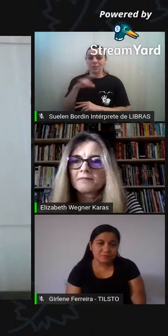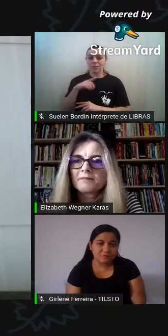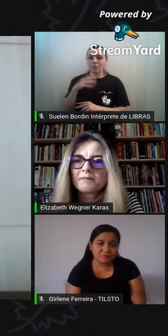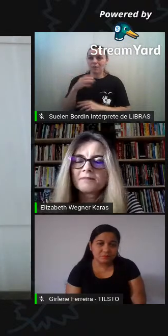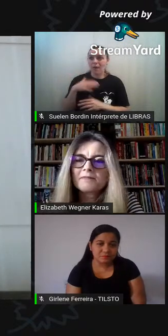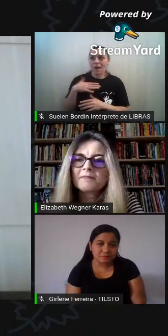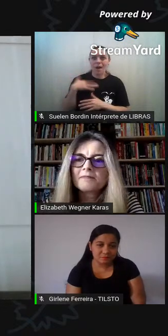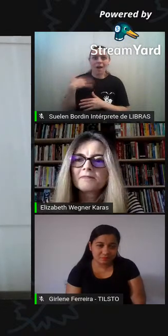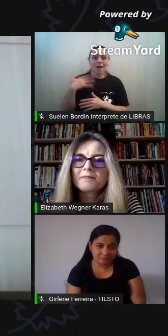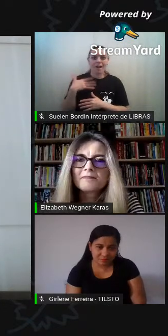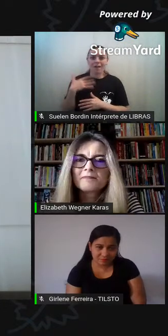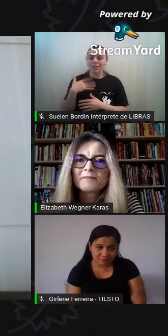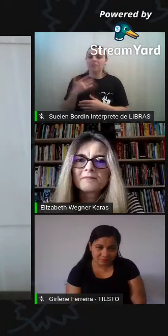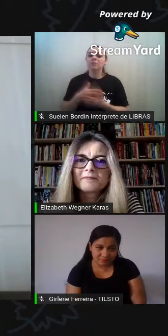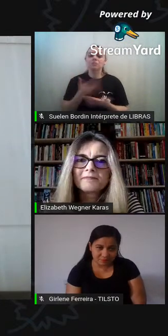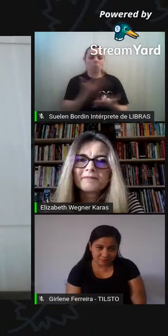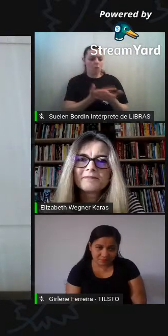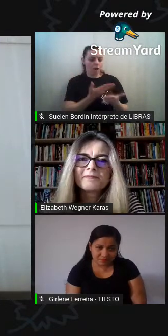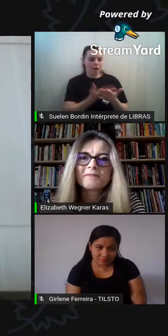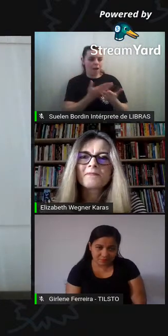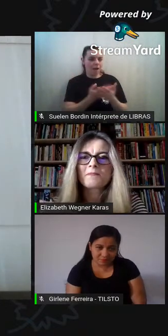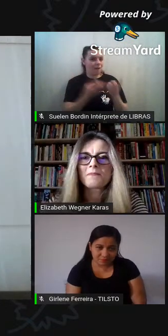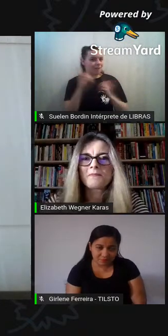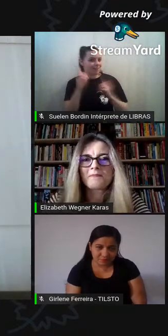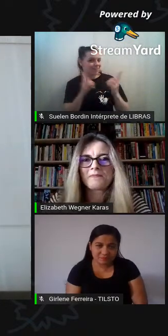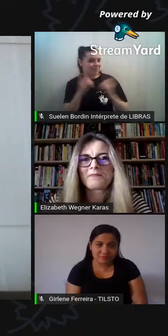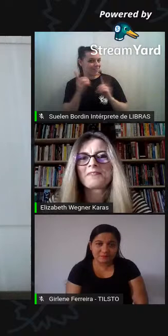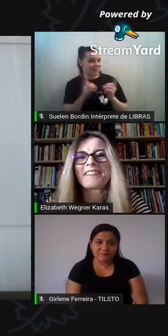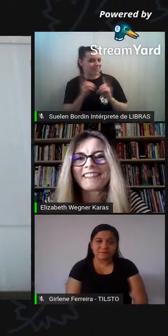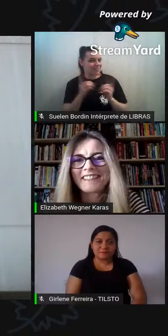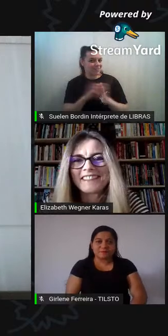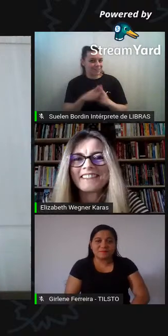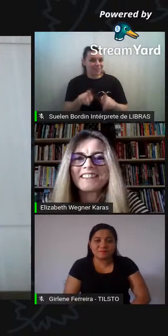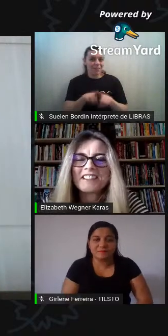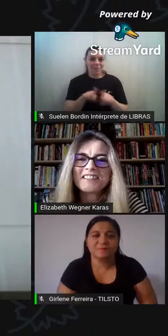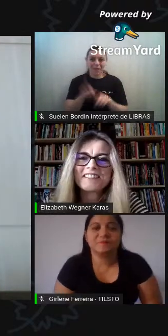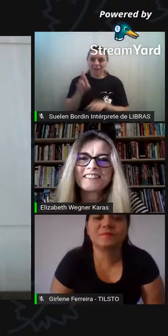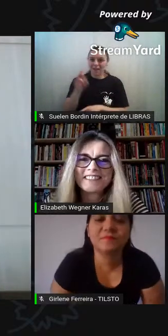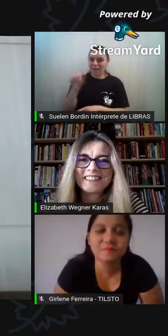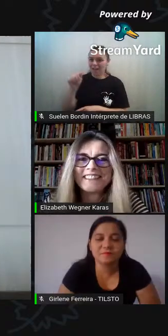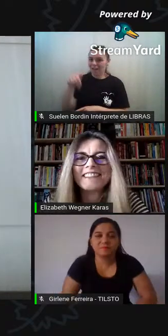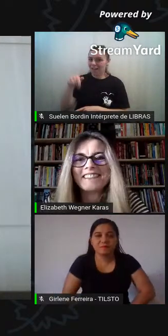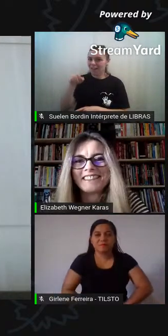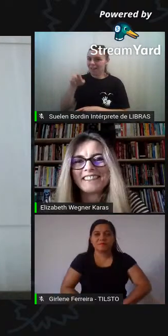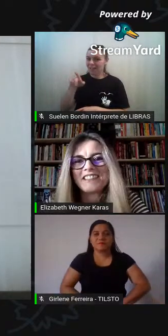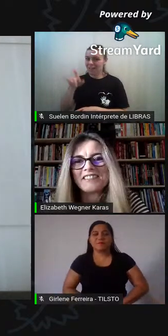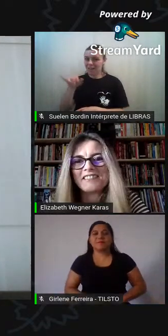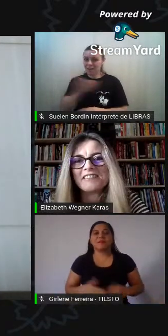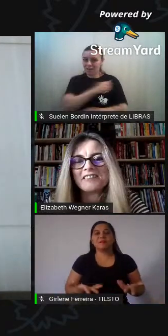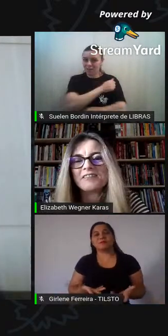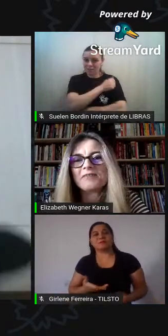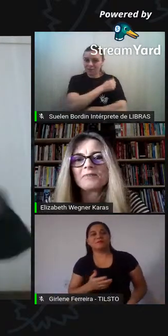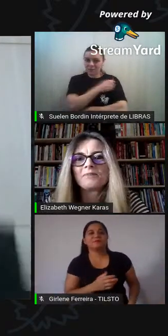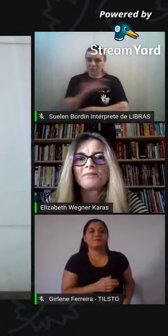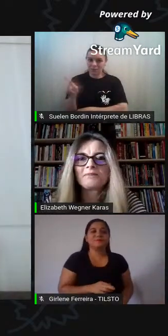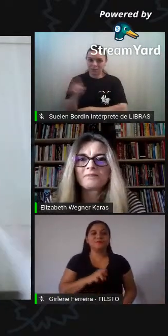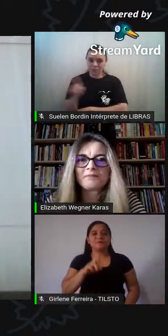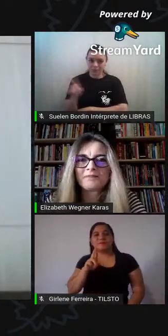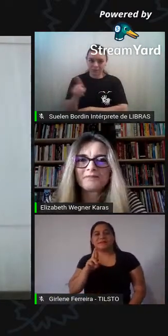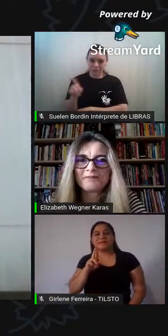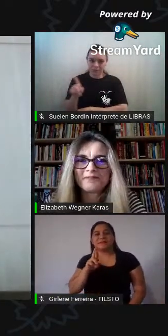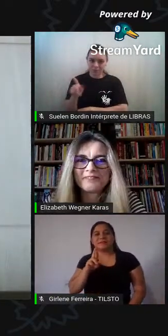incríveis, eles deixam a aula bem divertida, inclusive a Raquel, que vai ser a próxima a falar, eu acho, se não me engano, ela foi minha professora, inclusive